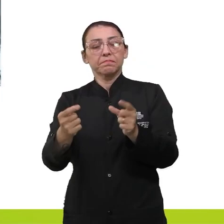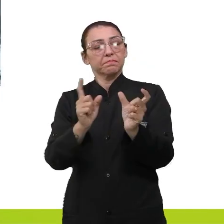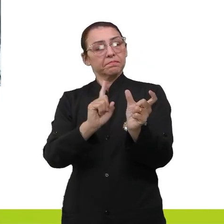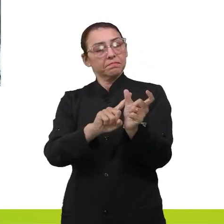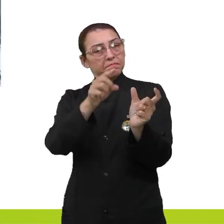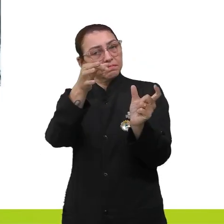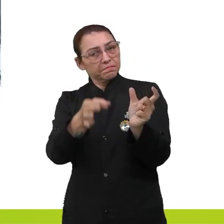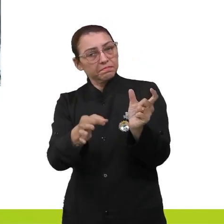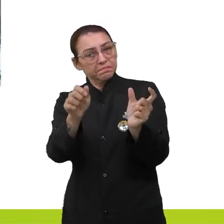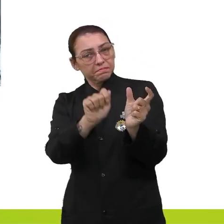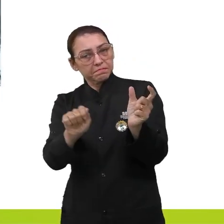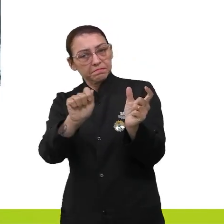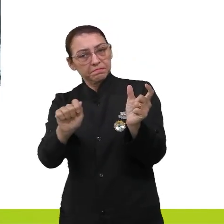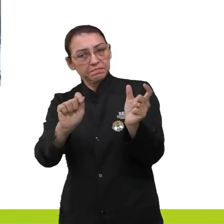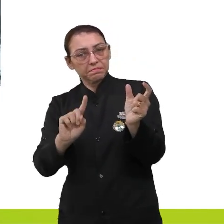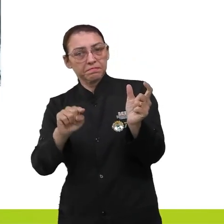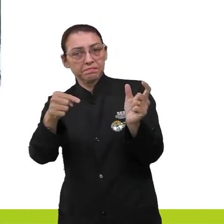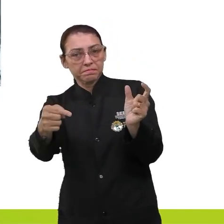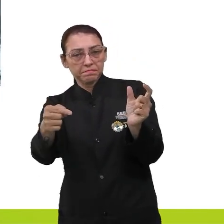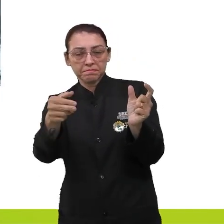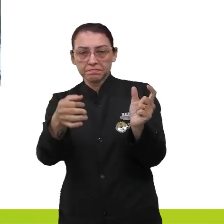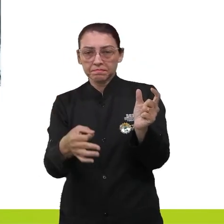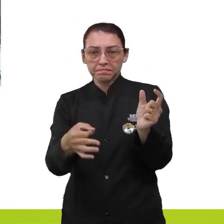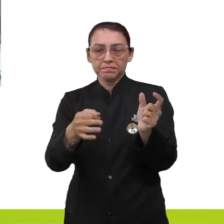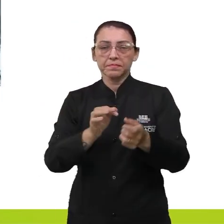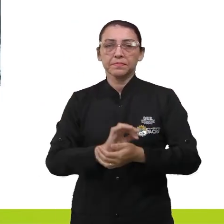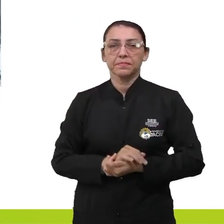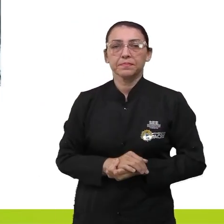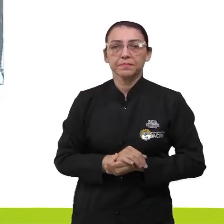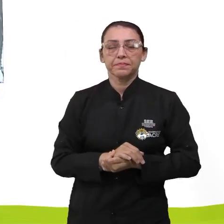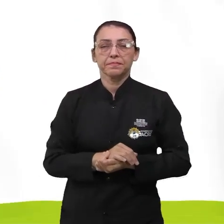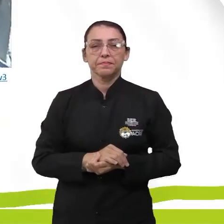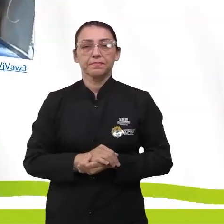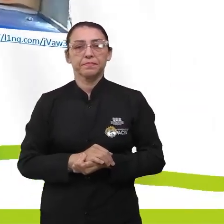palavra correta em seguida, certo?